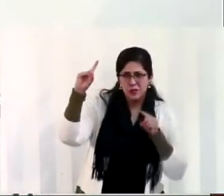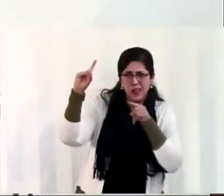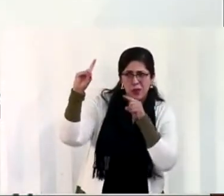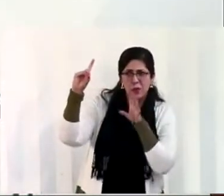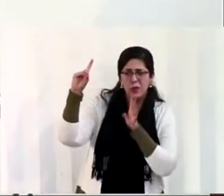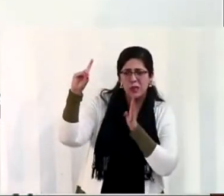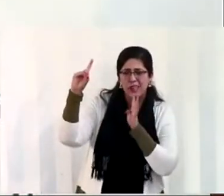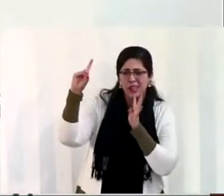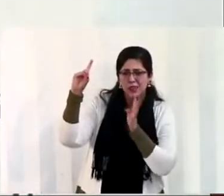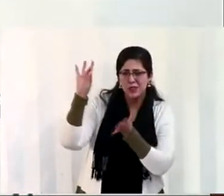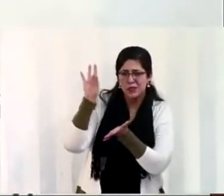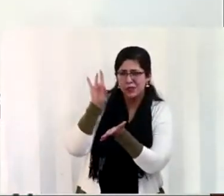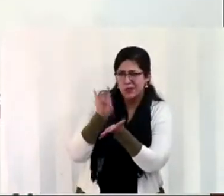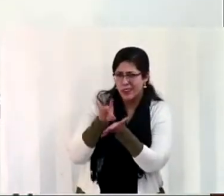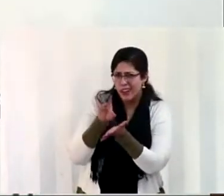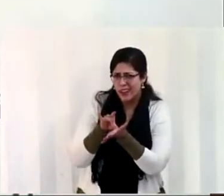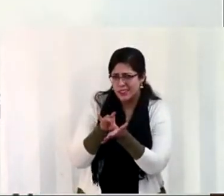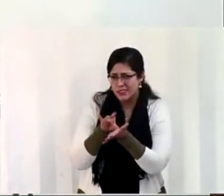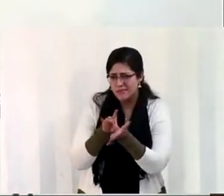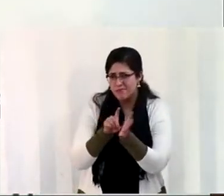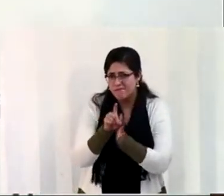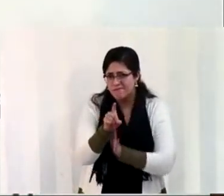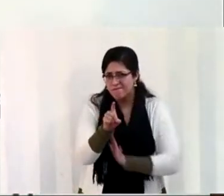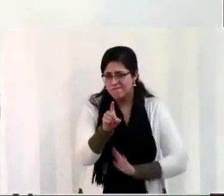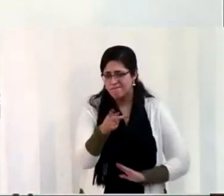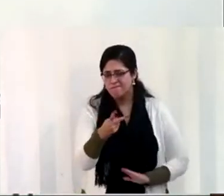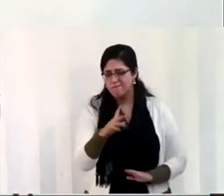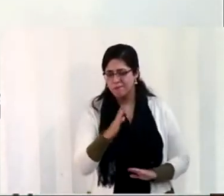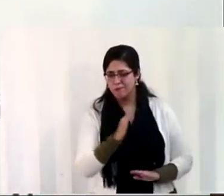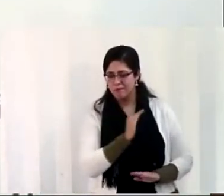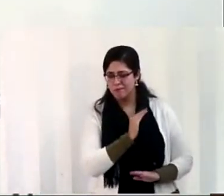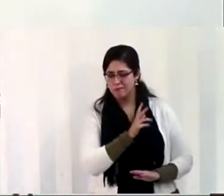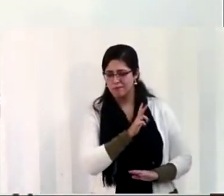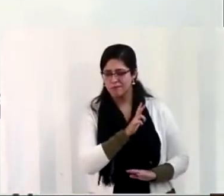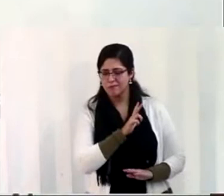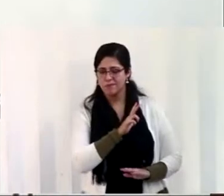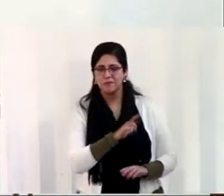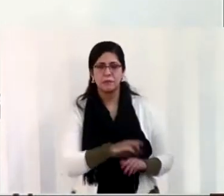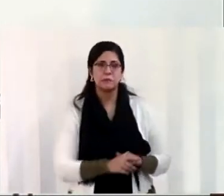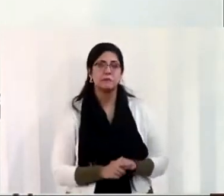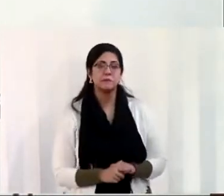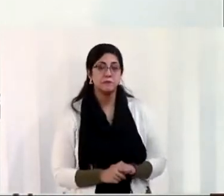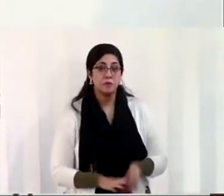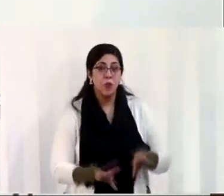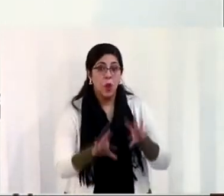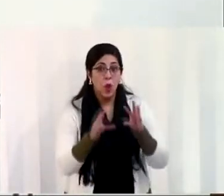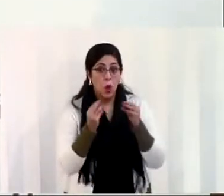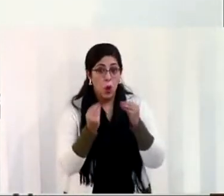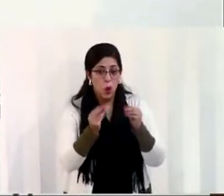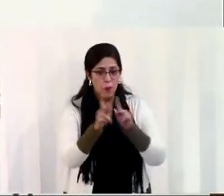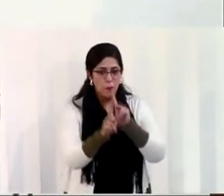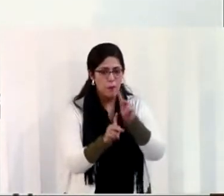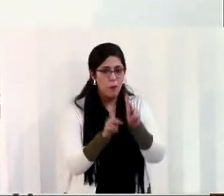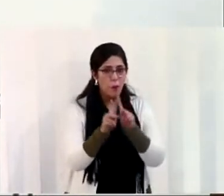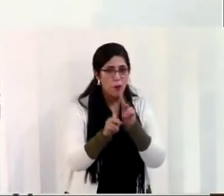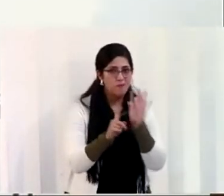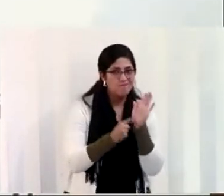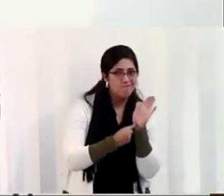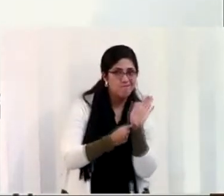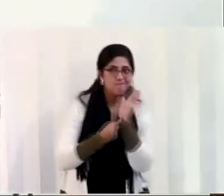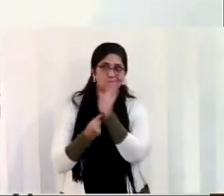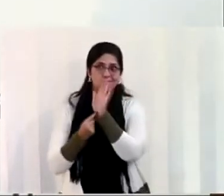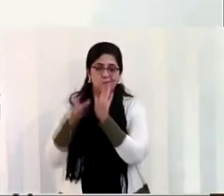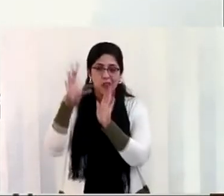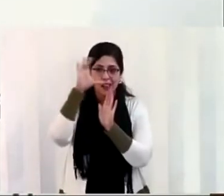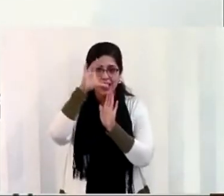porque a partir dessa pergunta nós vamos analisar como o povo de Deus reagiu ao amor de Deus e